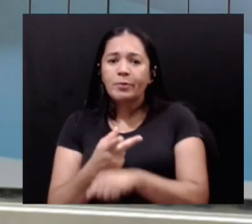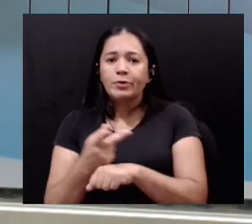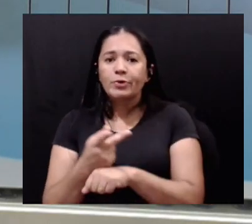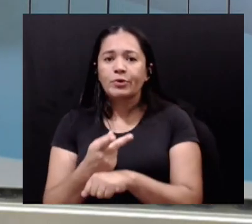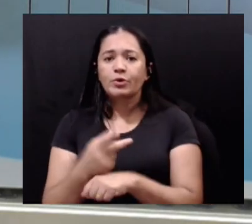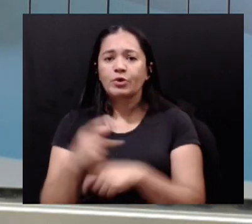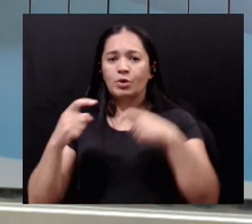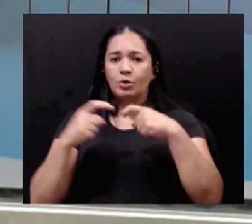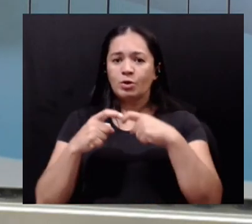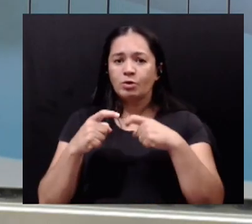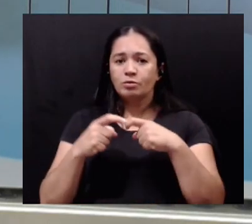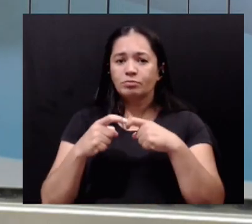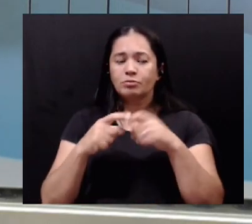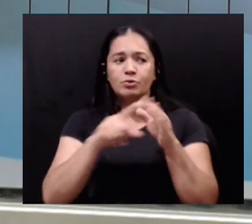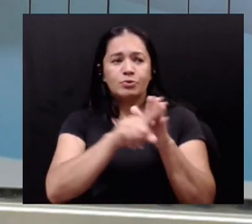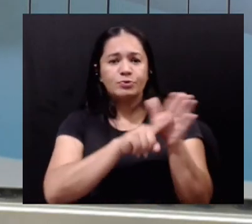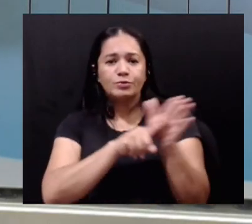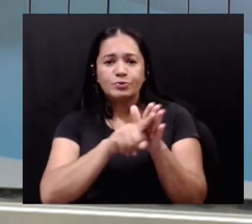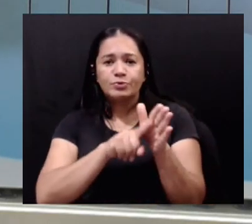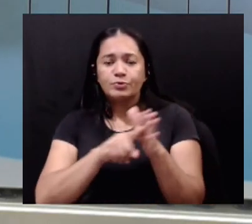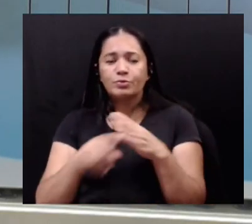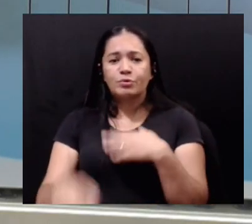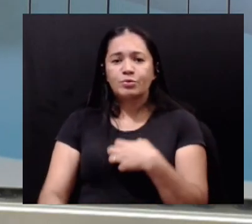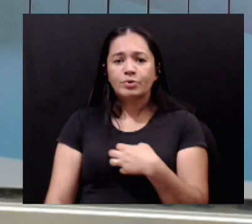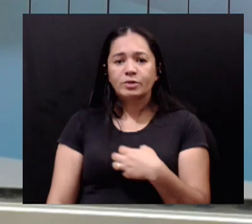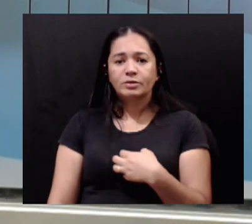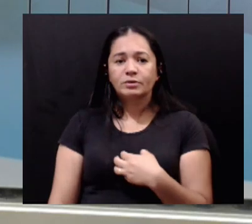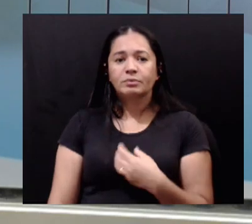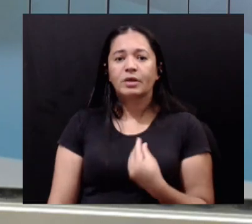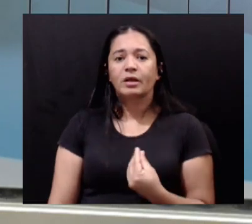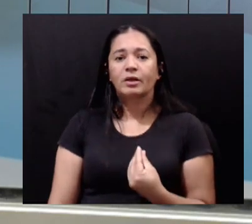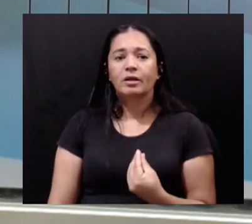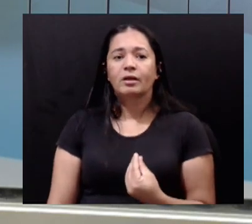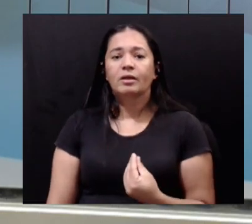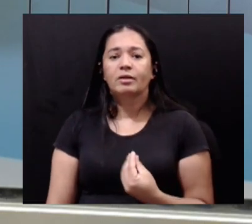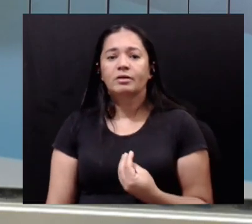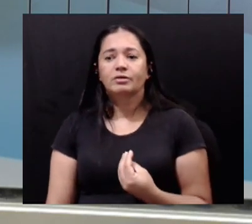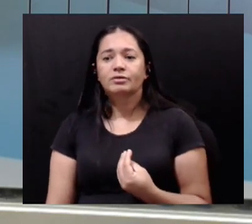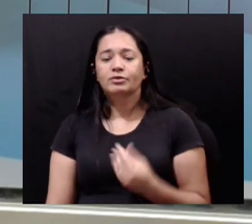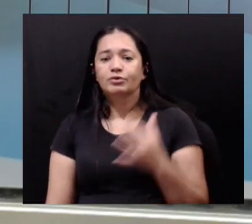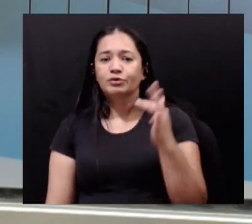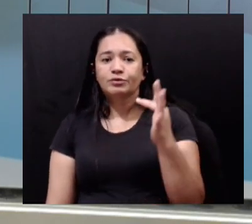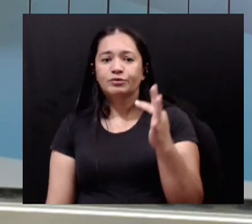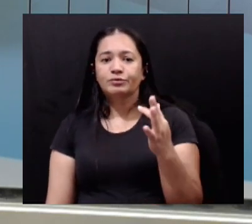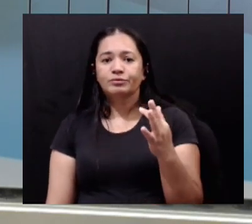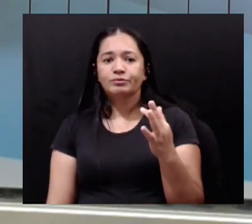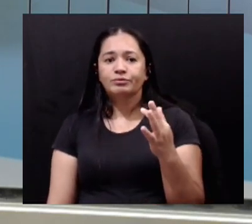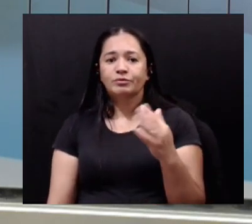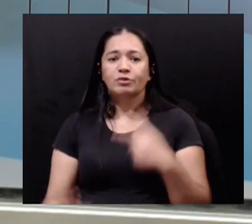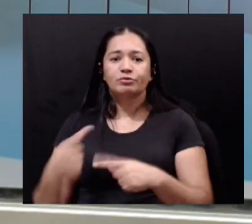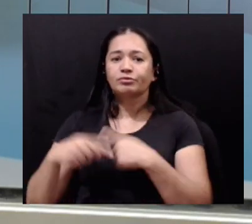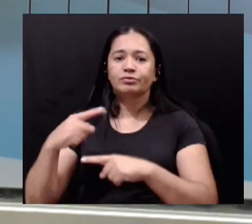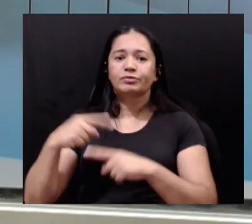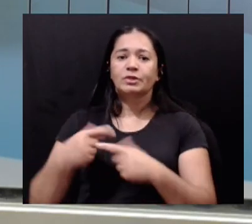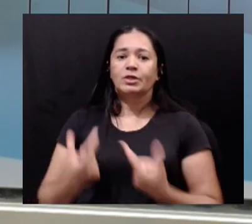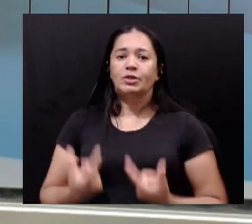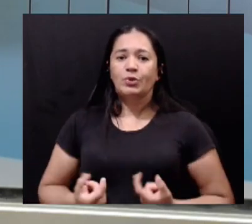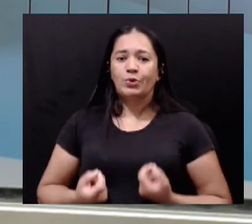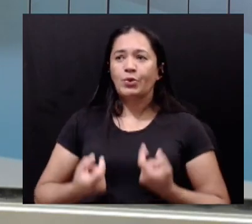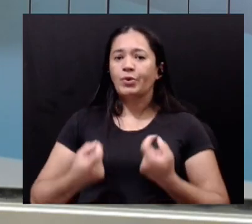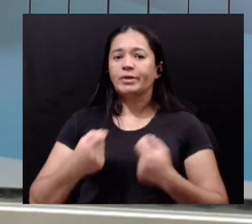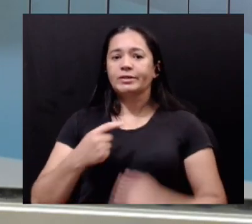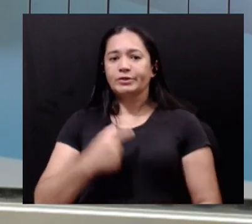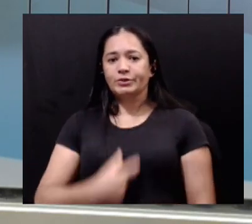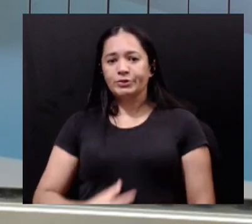investigue esses sintomas para que também isso futuramente não se desenvolva aí num câncer de estômago, de